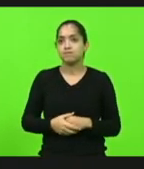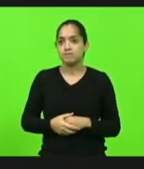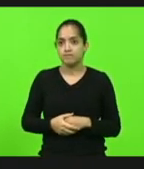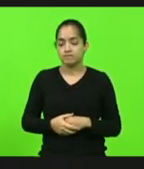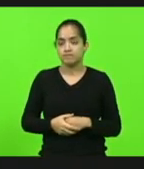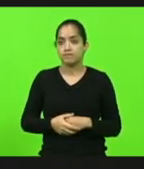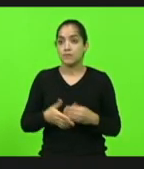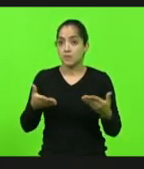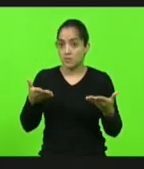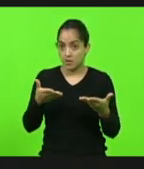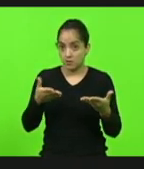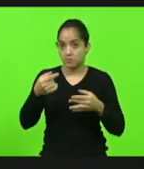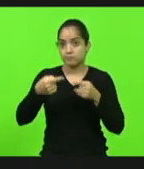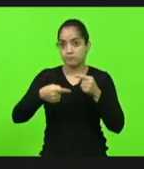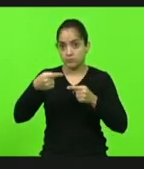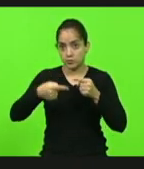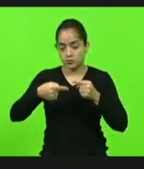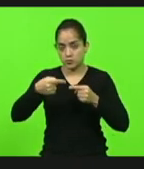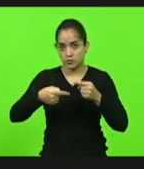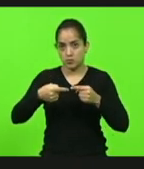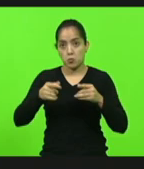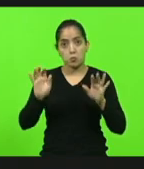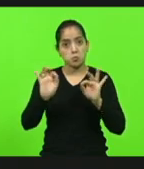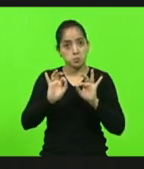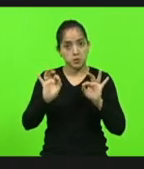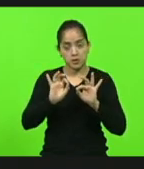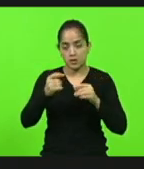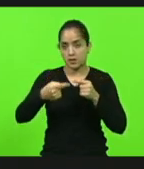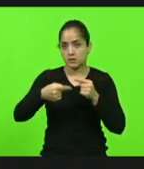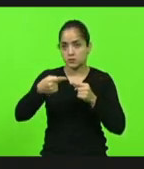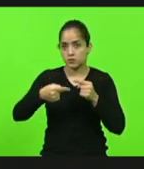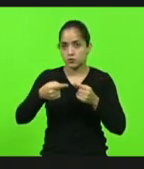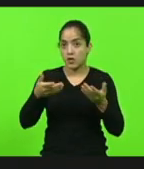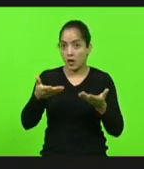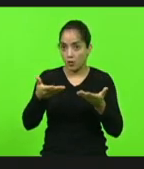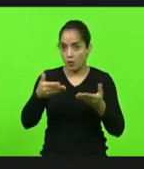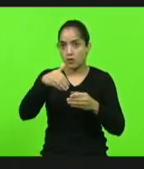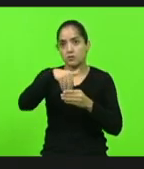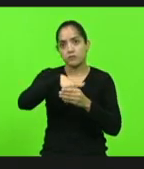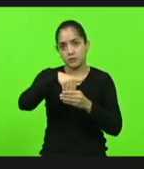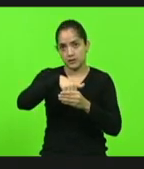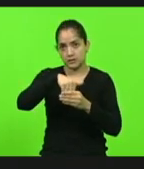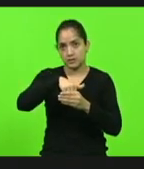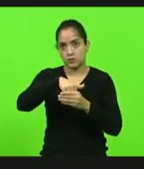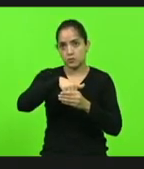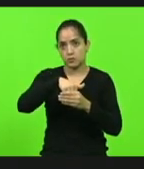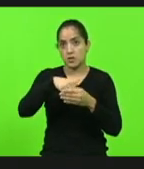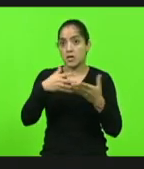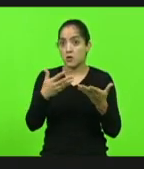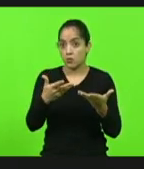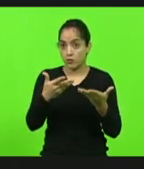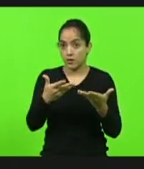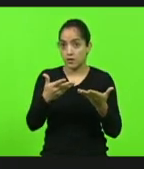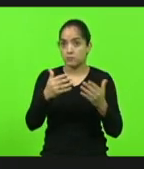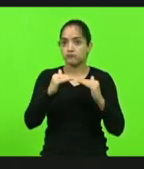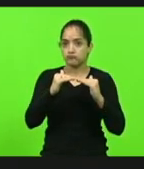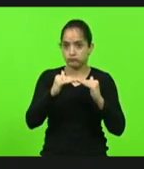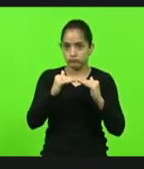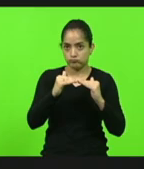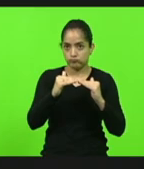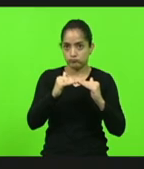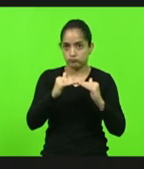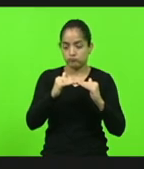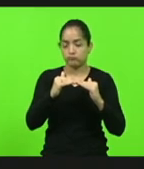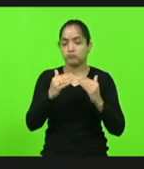e continue discussão como ninguém Queira discutir coloque em votação os que forem a favor permaneçam